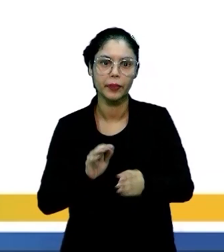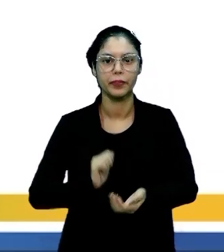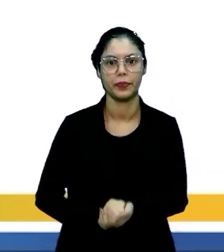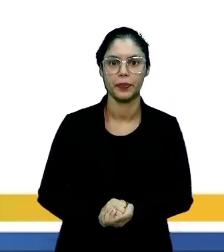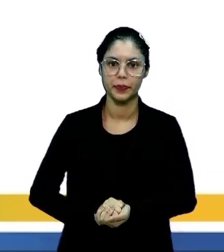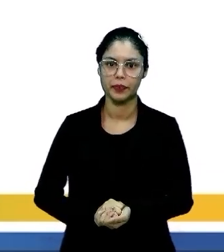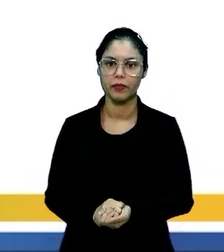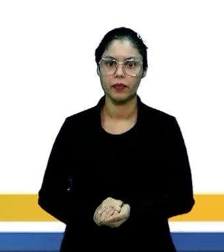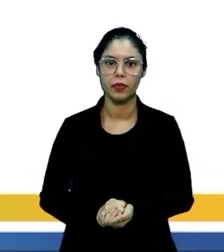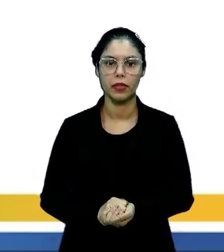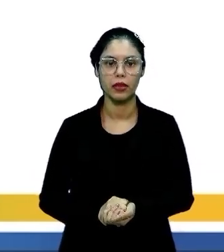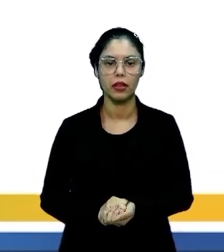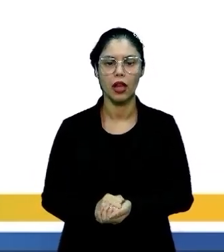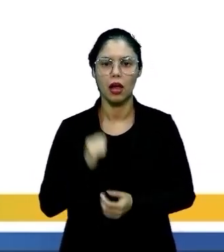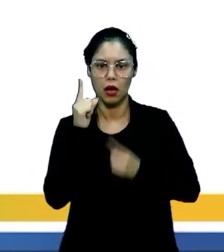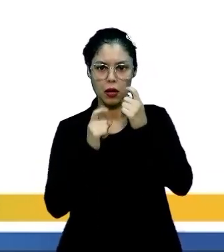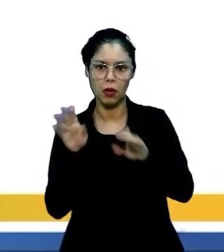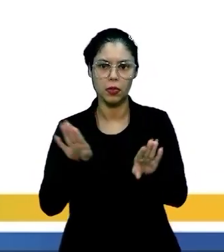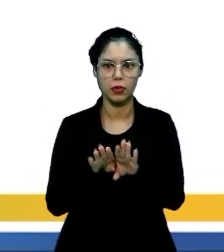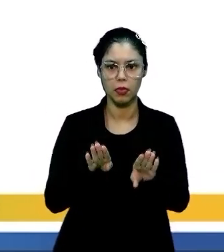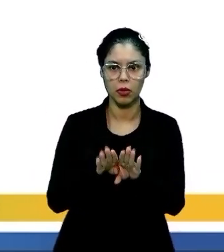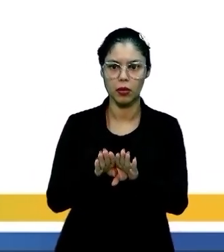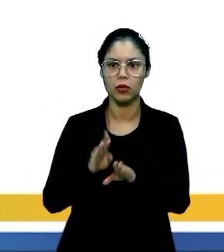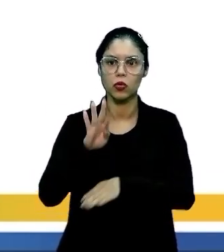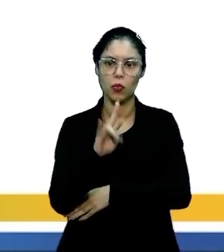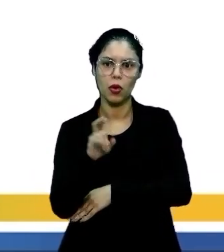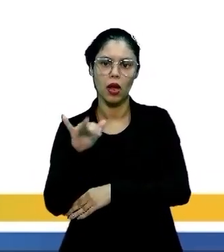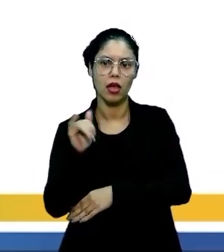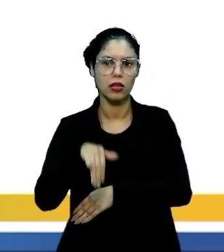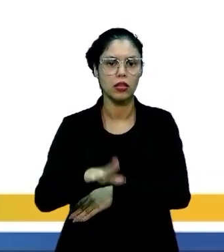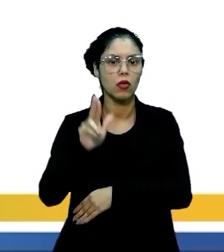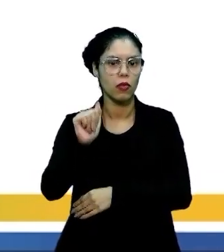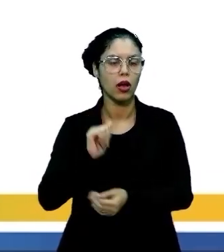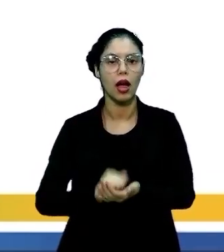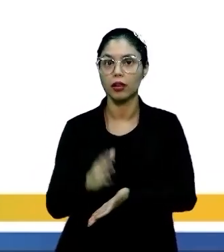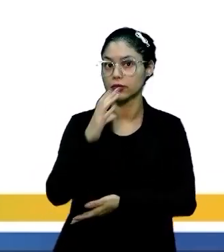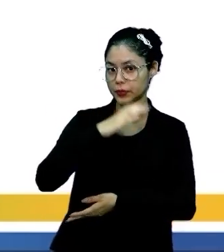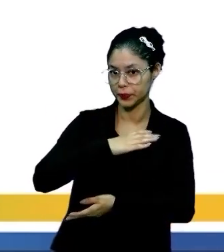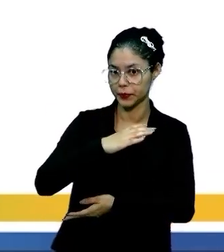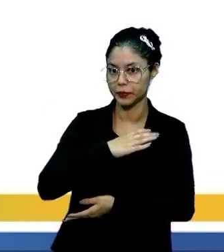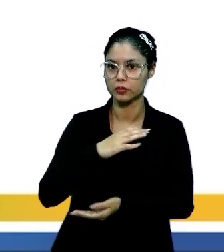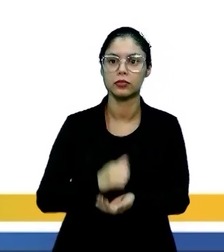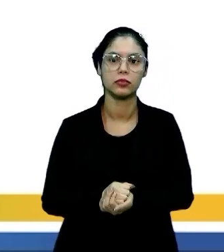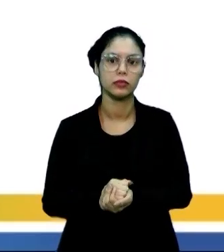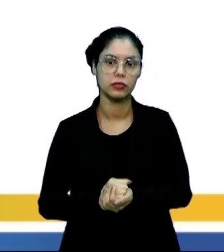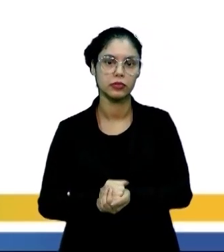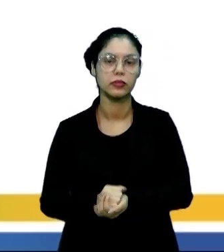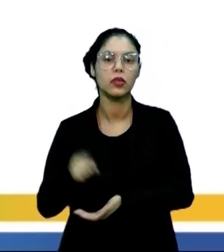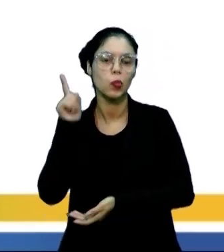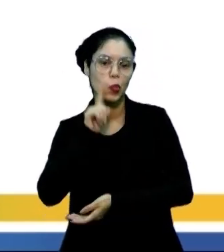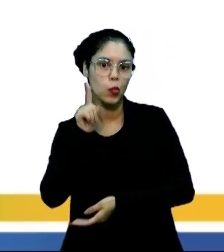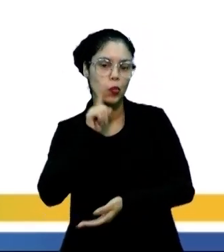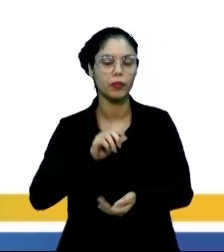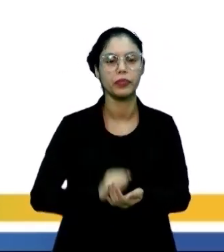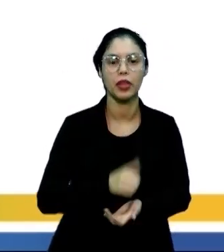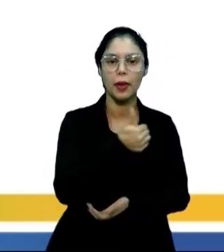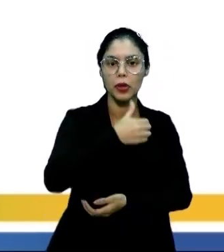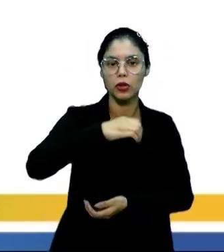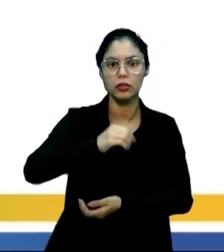synthesis, scratching and beatboxing. Hip hop began in the South Bronx of New York City in